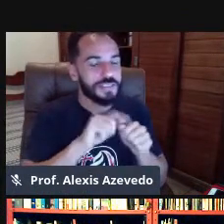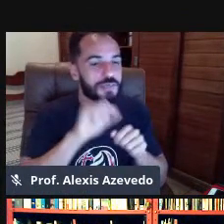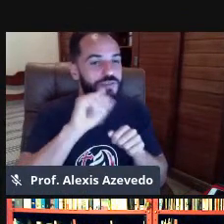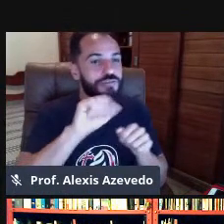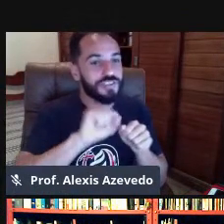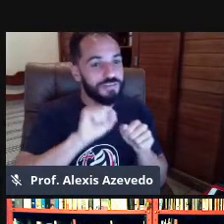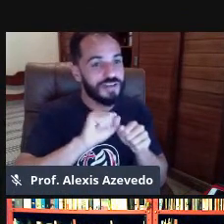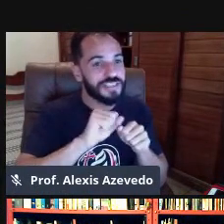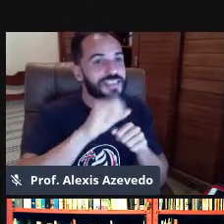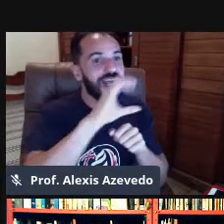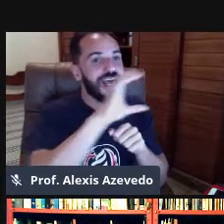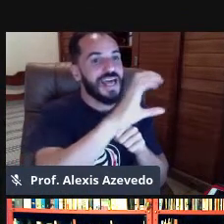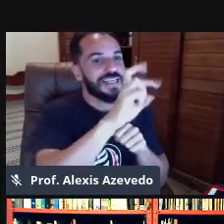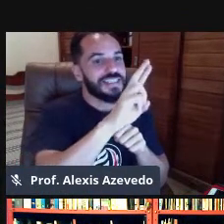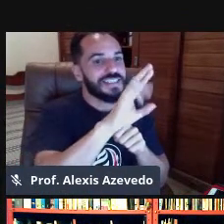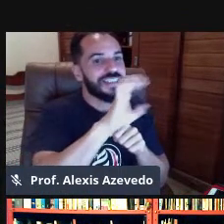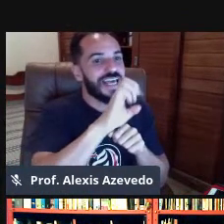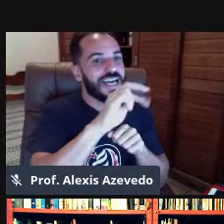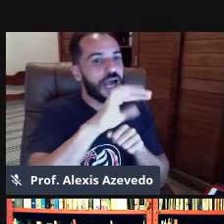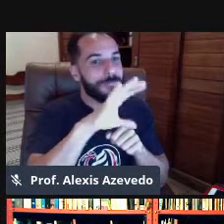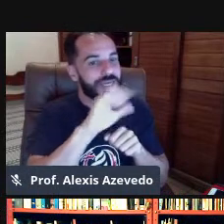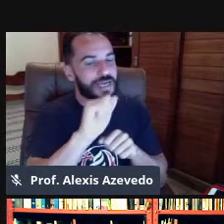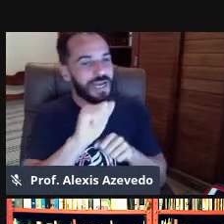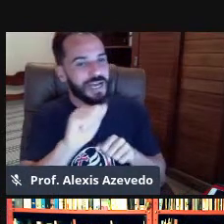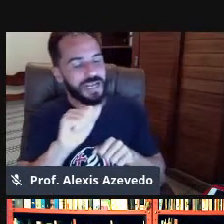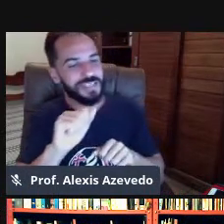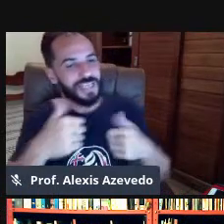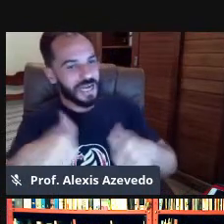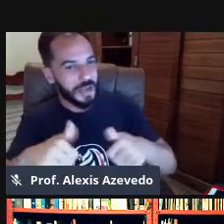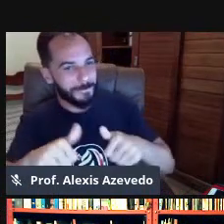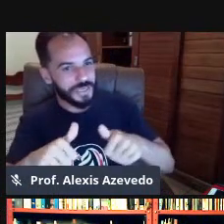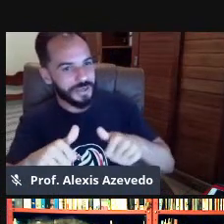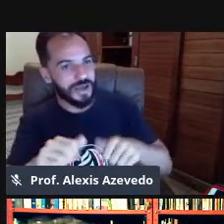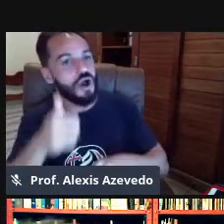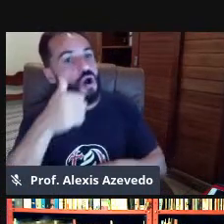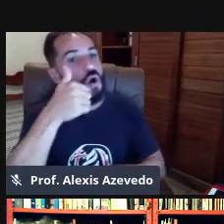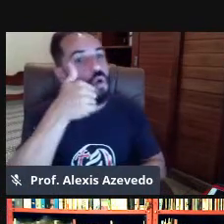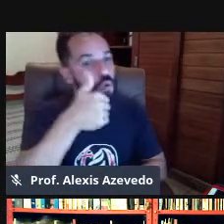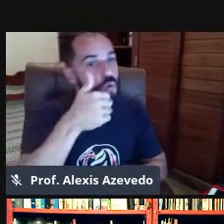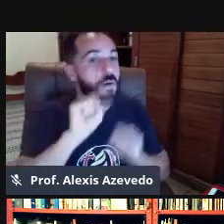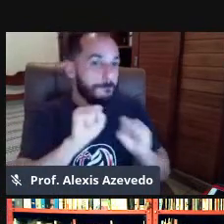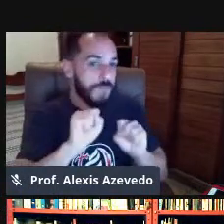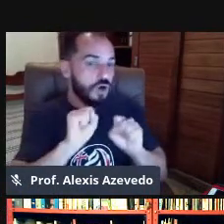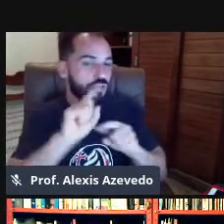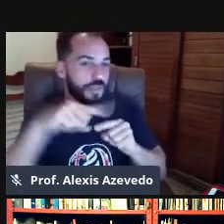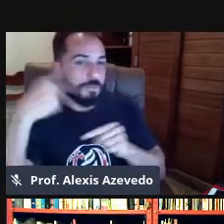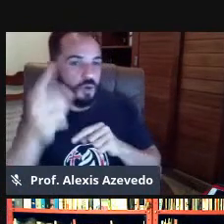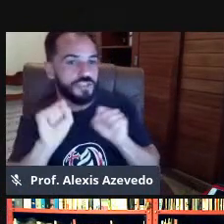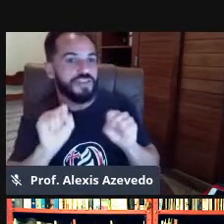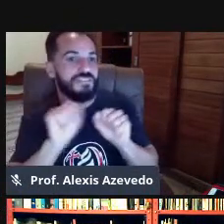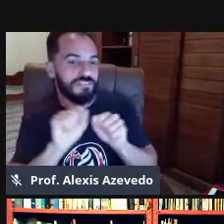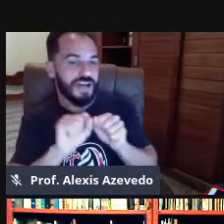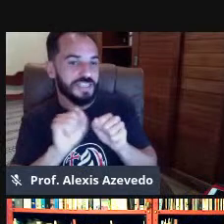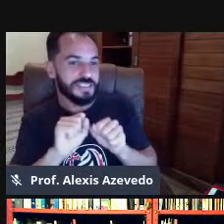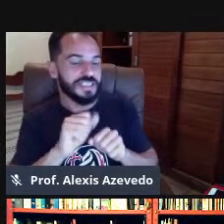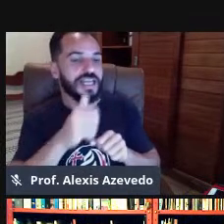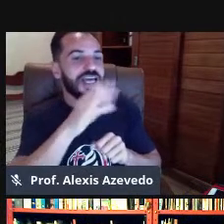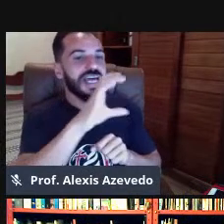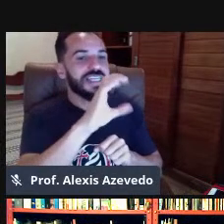cerâmica 2, porque a cerâmica 2 tem como pré-requisito a cerâmica 1, né? Então, é só prestar atenção nessas questões